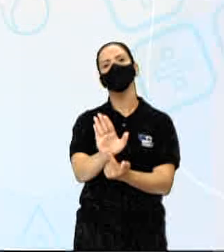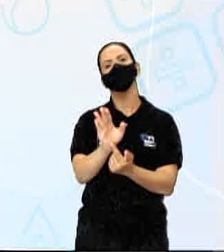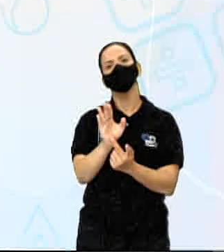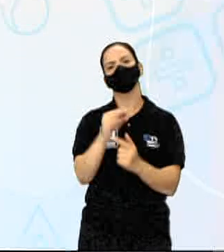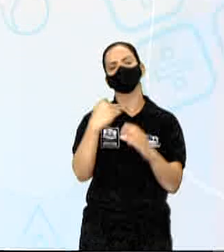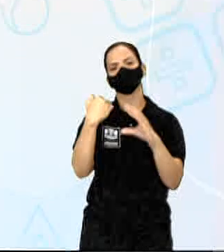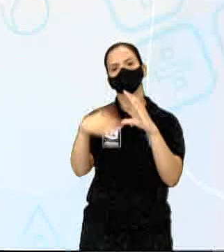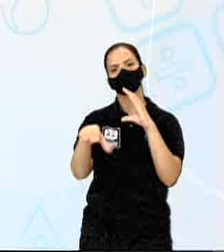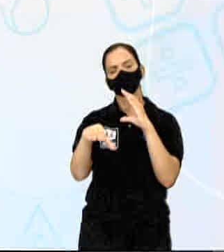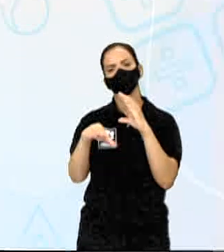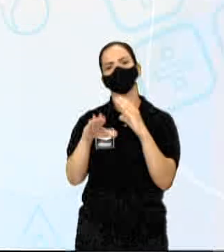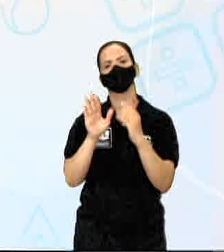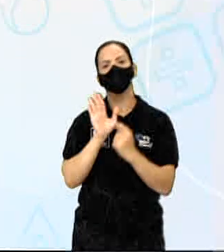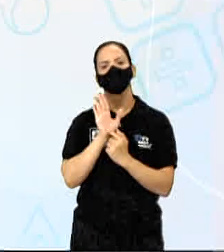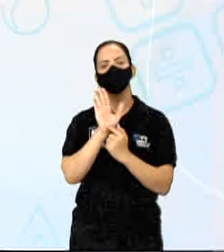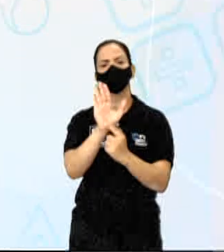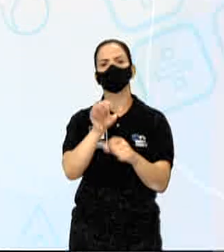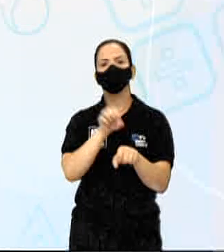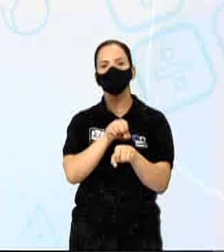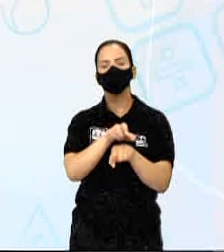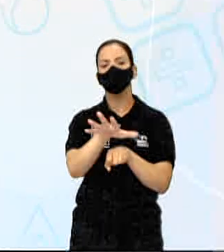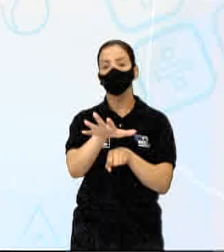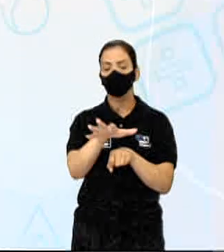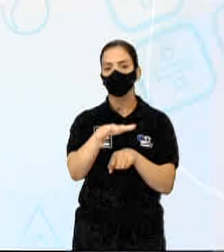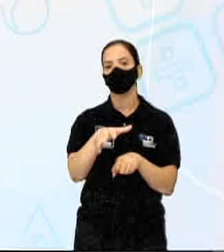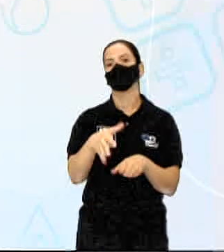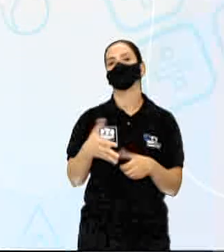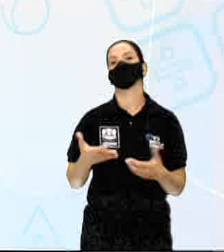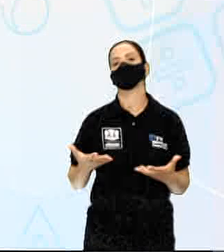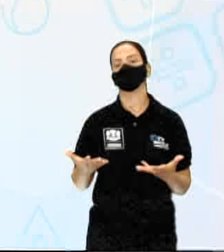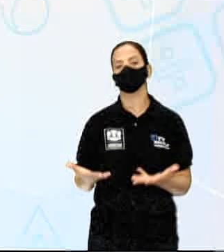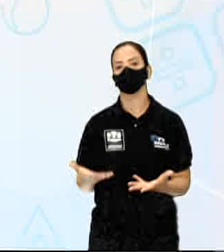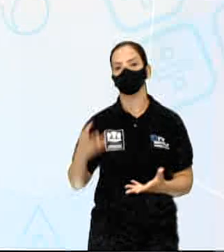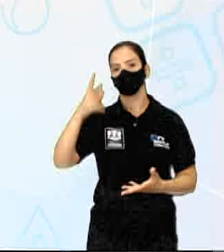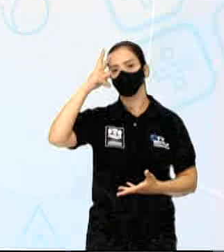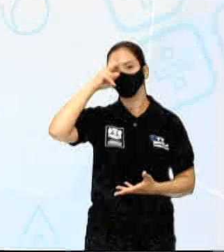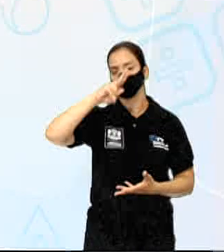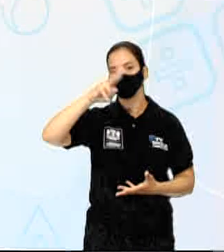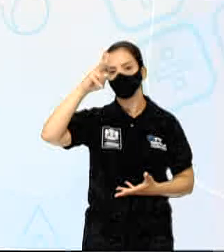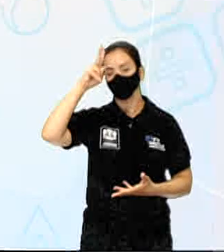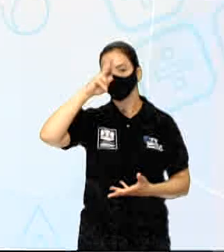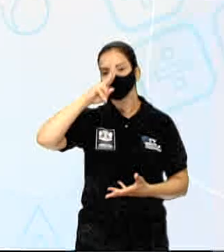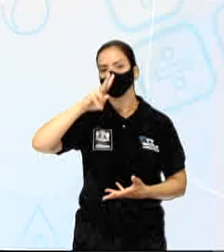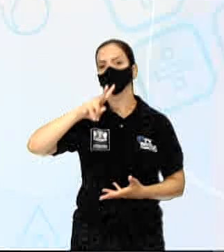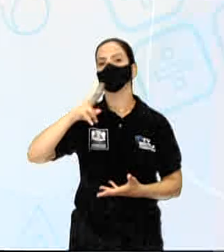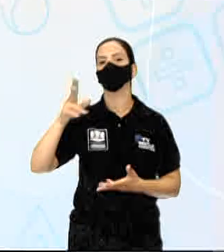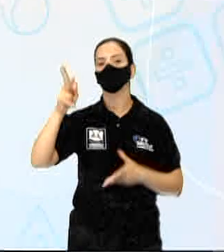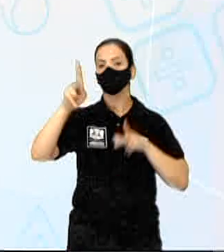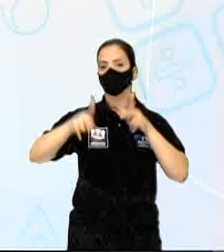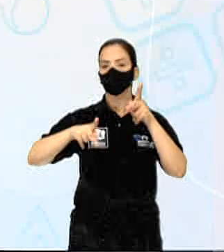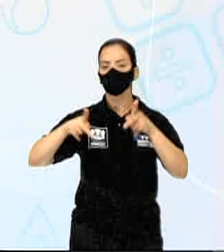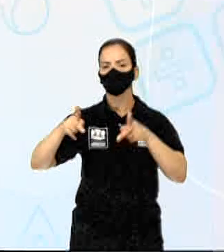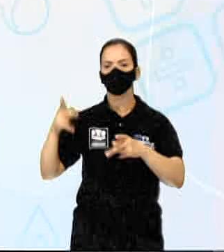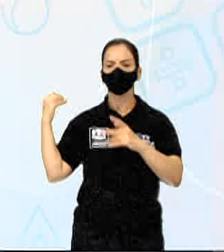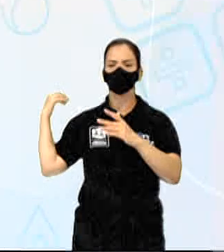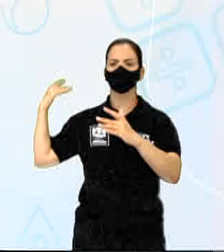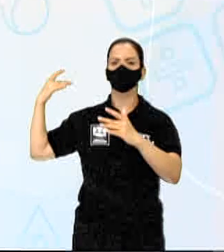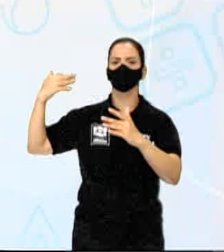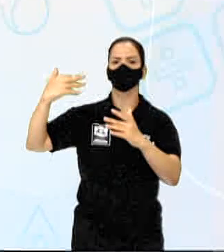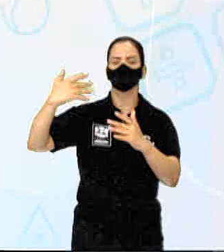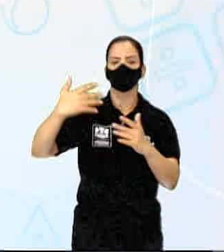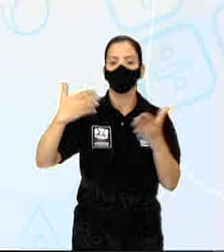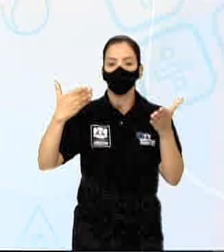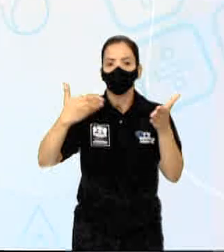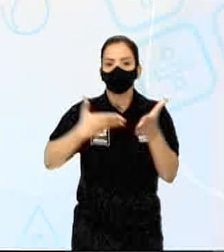que eles queriam passar. E foi dessa maneira, gente, que a história deles conseguiu chegar até a gente. Porque a gente, né,